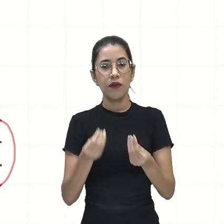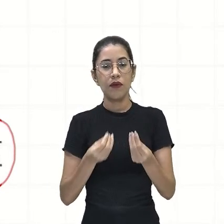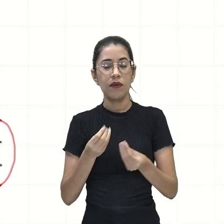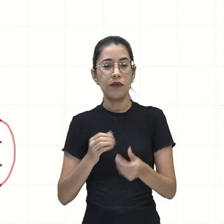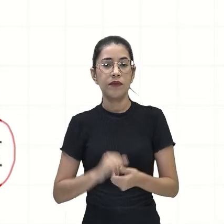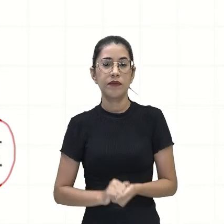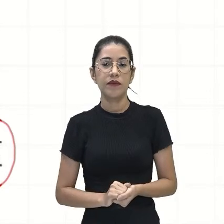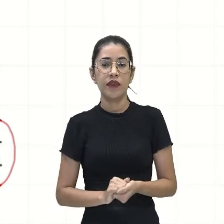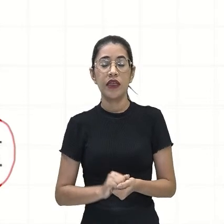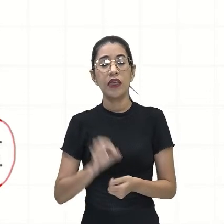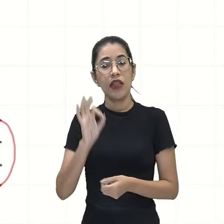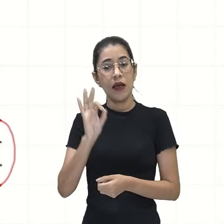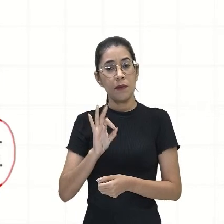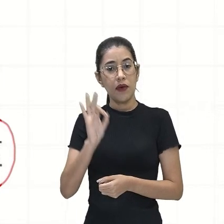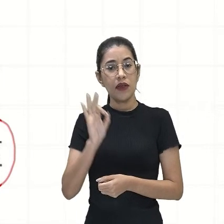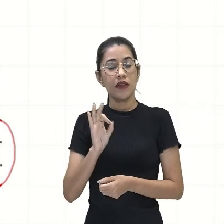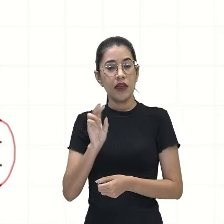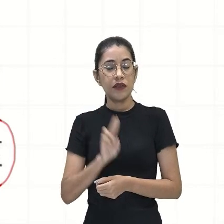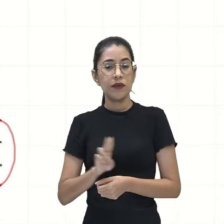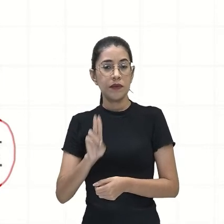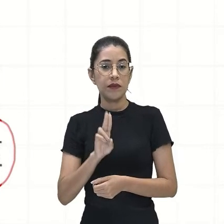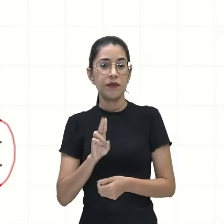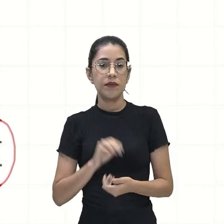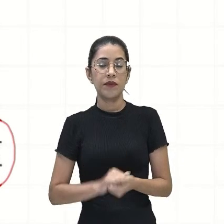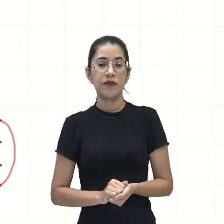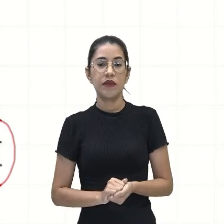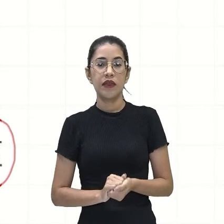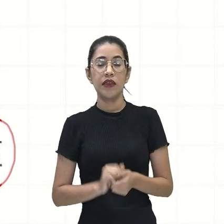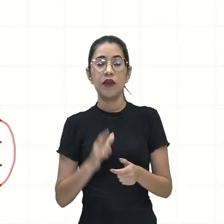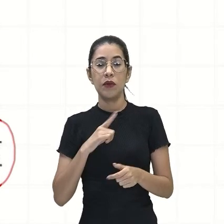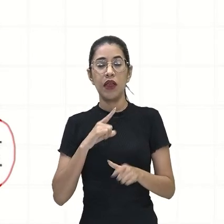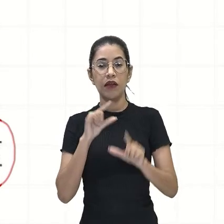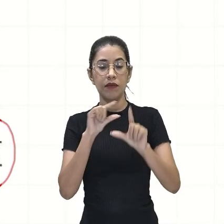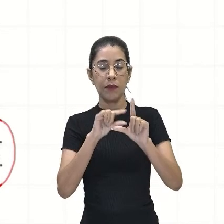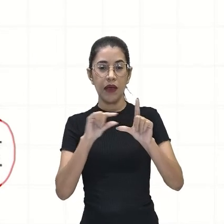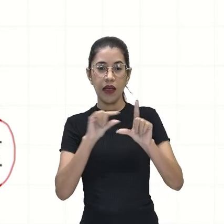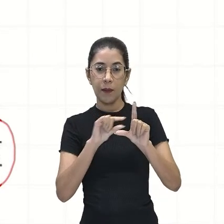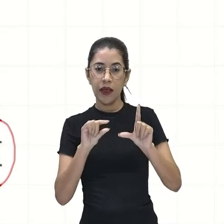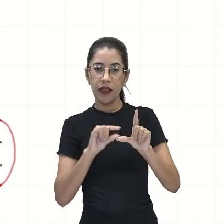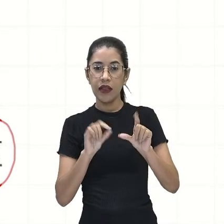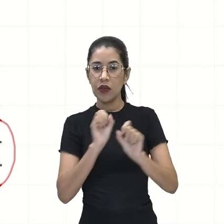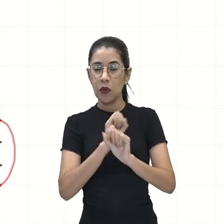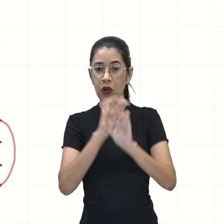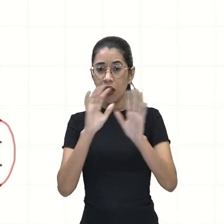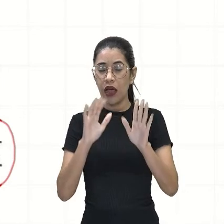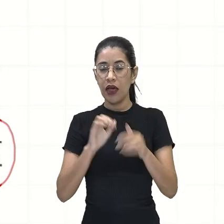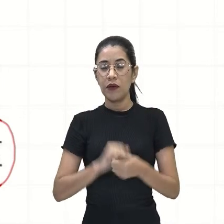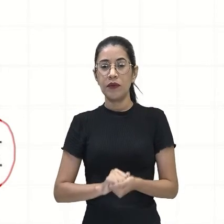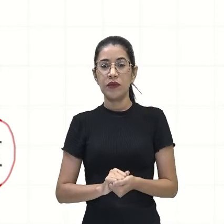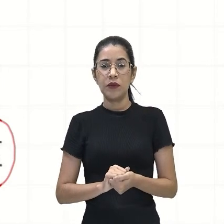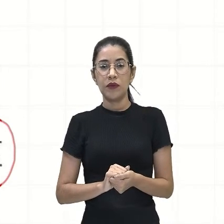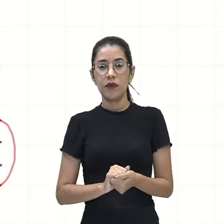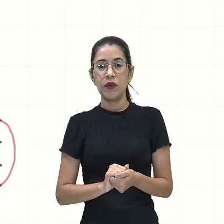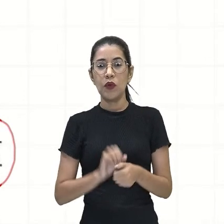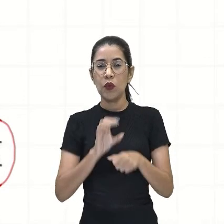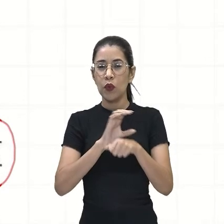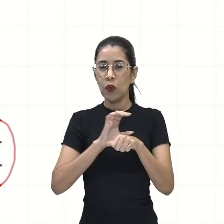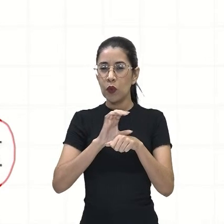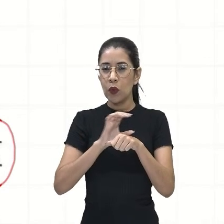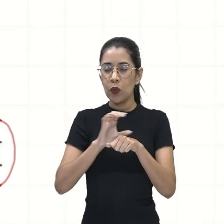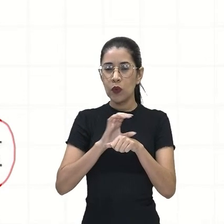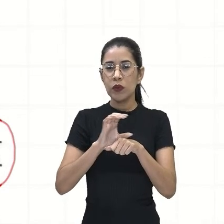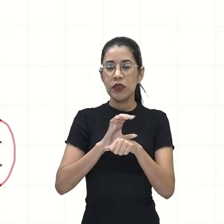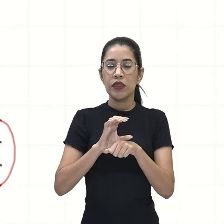porcentagem. Então, ó, nós temos uma legenda bem clara: confio mais. É um cinza assim,